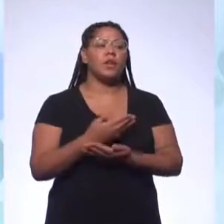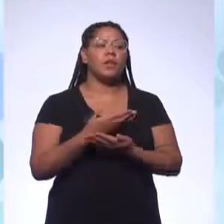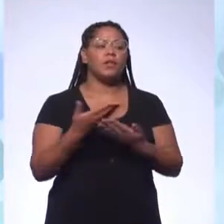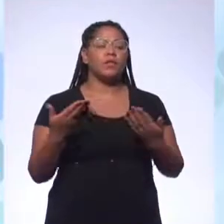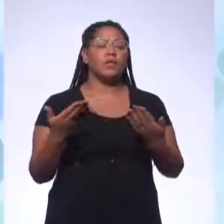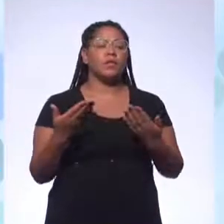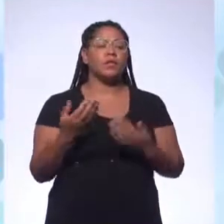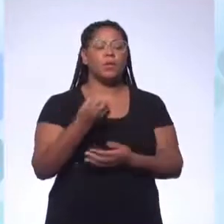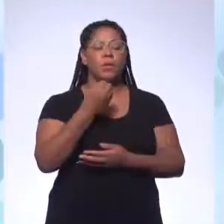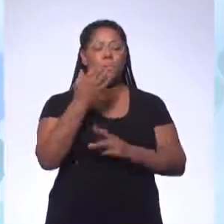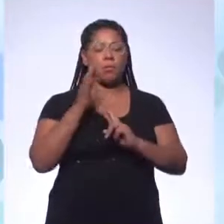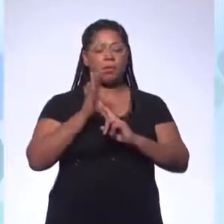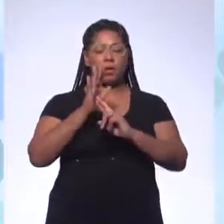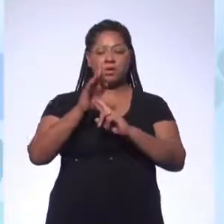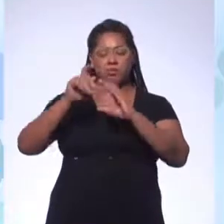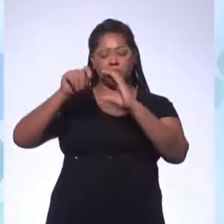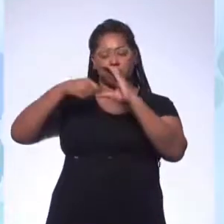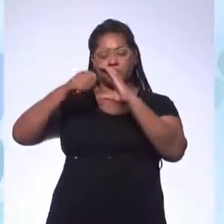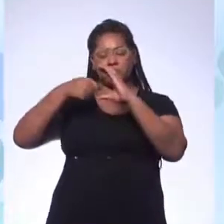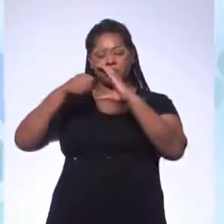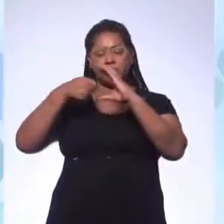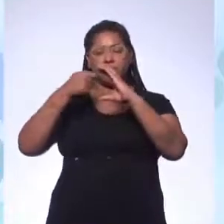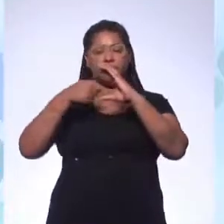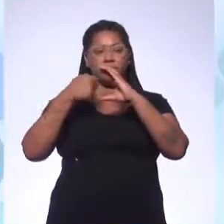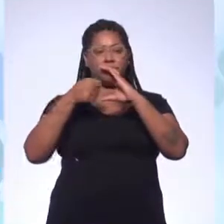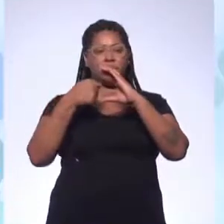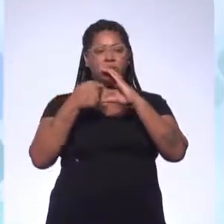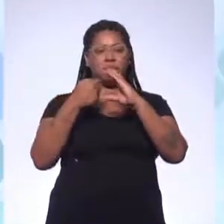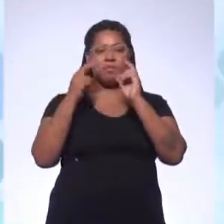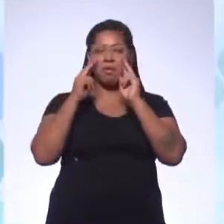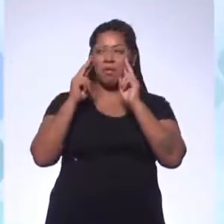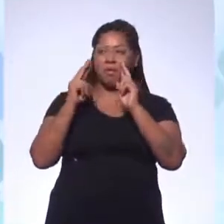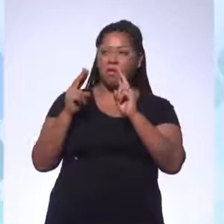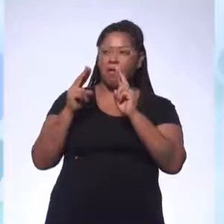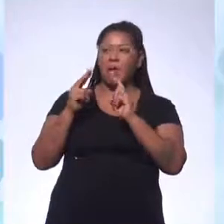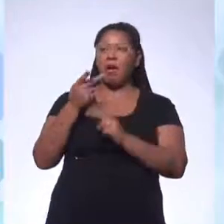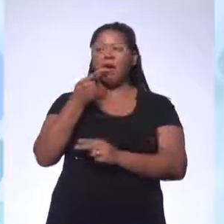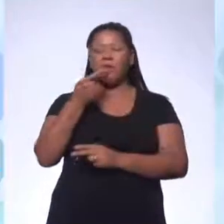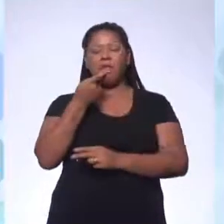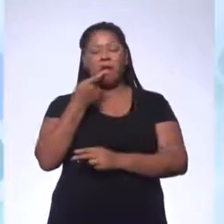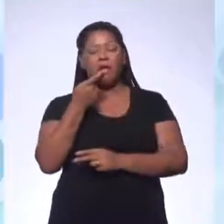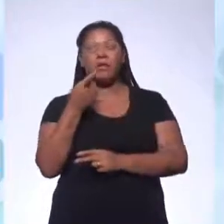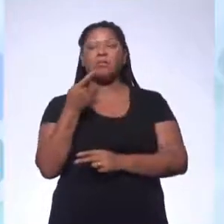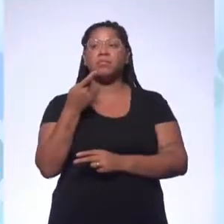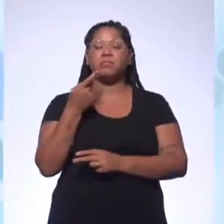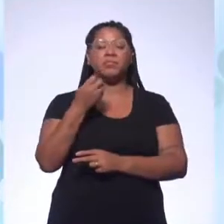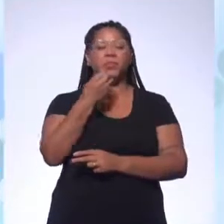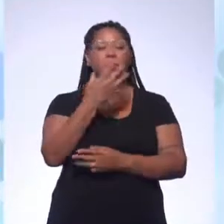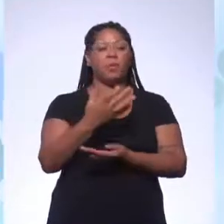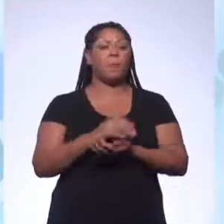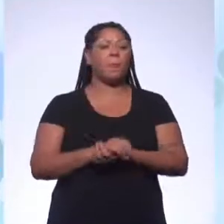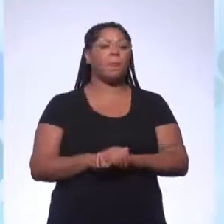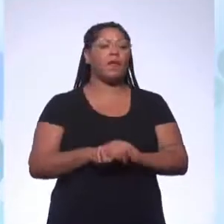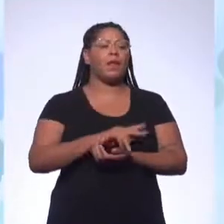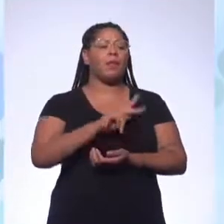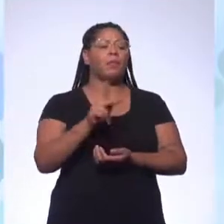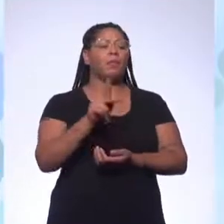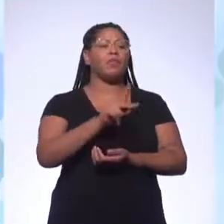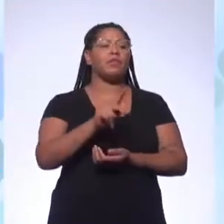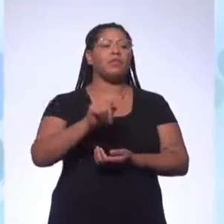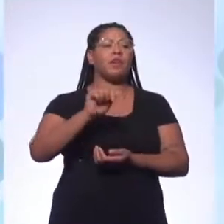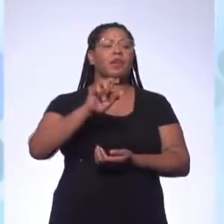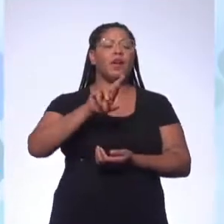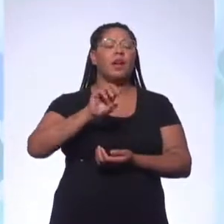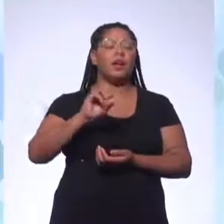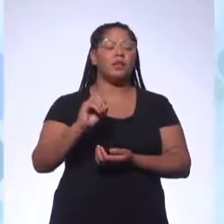presença diante do vídeo, ao expor, ao falar. E olha, o professor Carlos Neri aqui levantou a